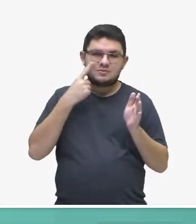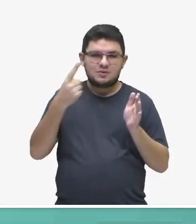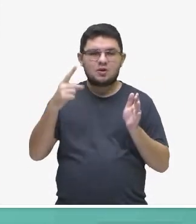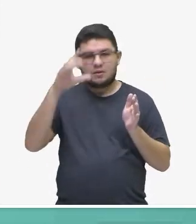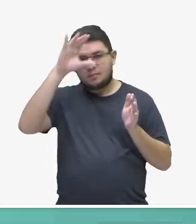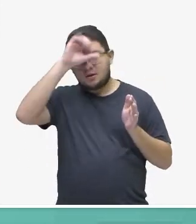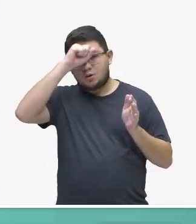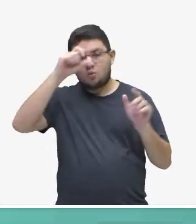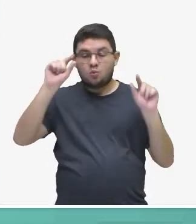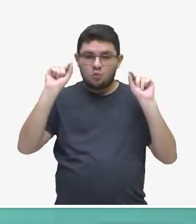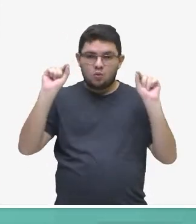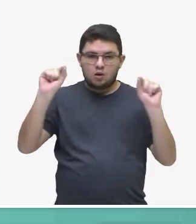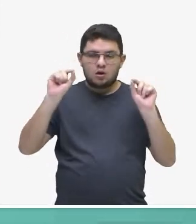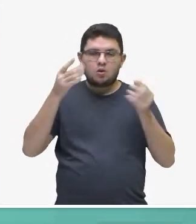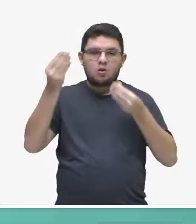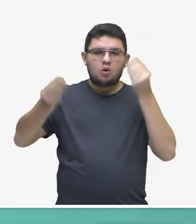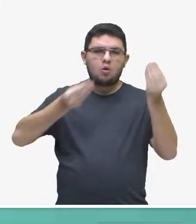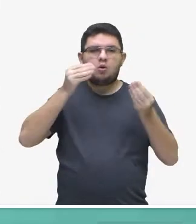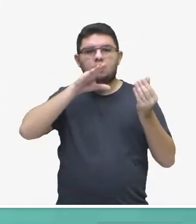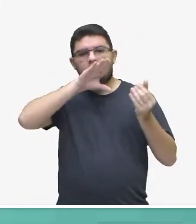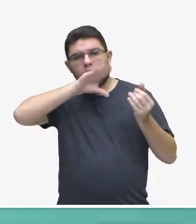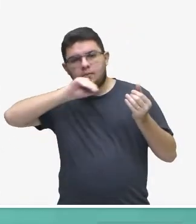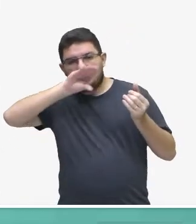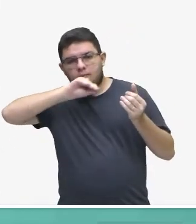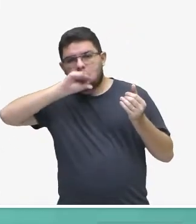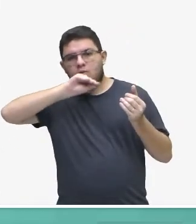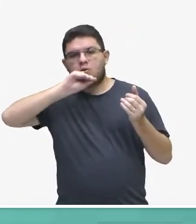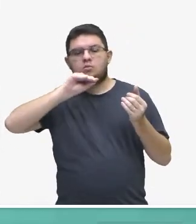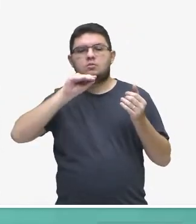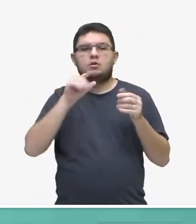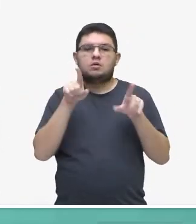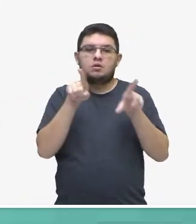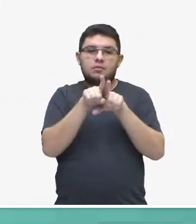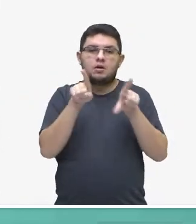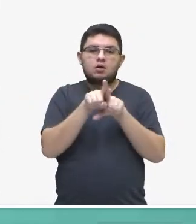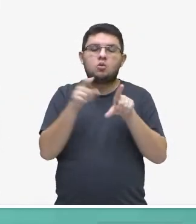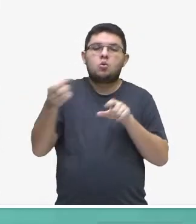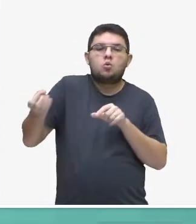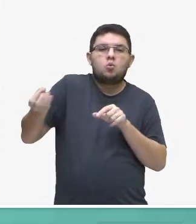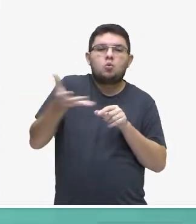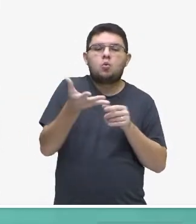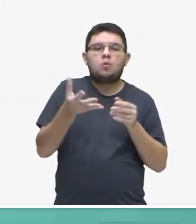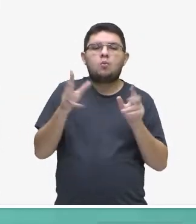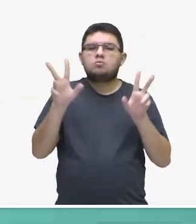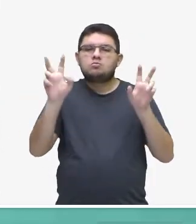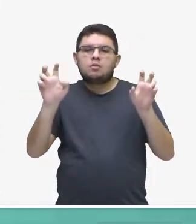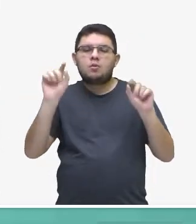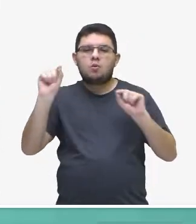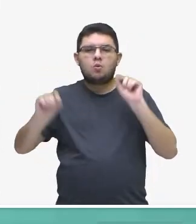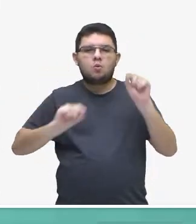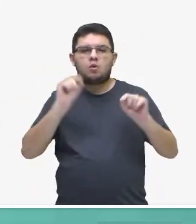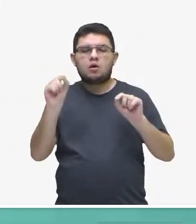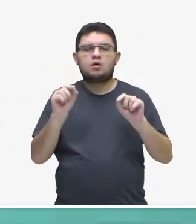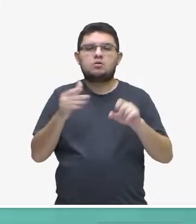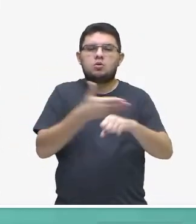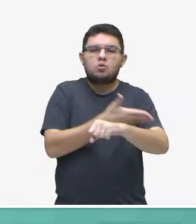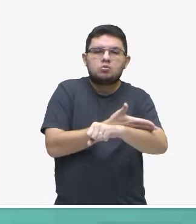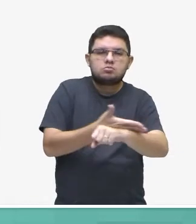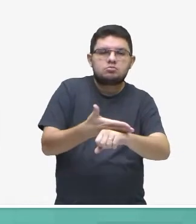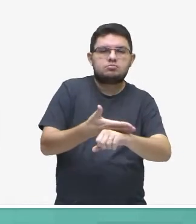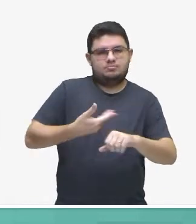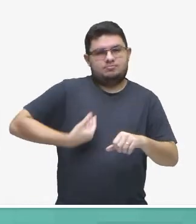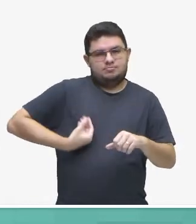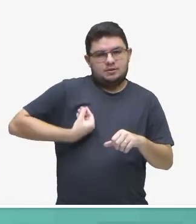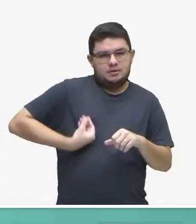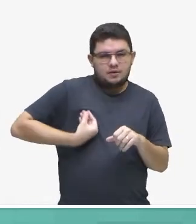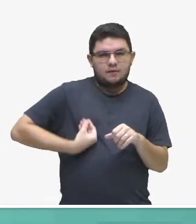né? E essas novas expressões aí relacionadas a healthy lifestyle? Eu espero que sim, né? Vamos ver esse vídeo algumas vezes